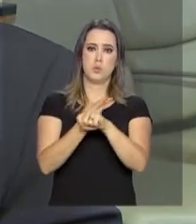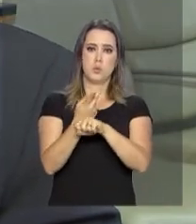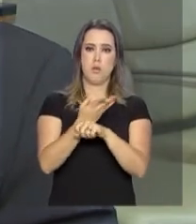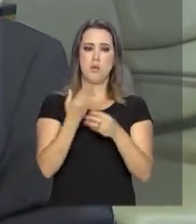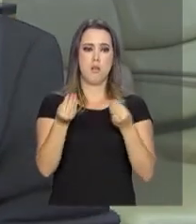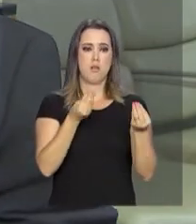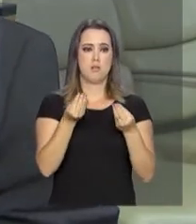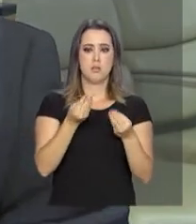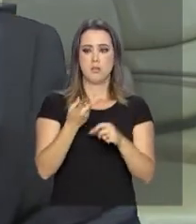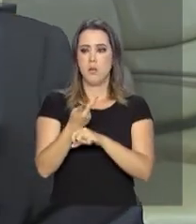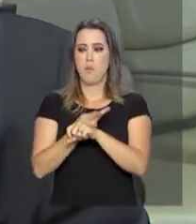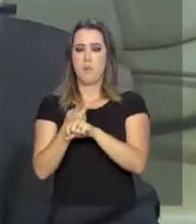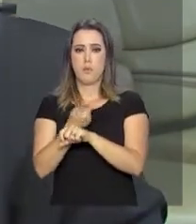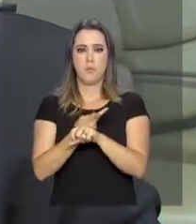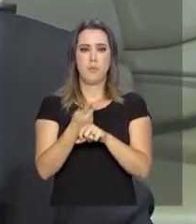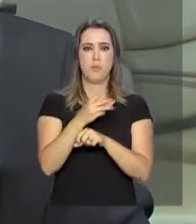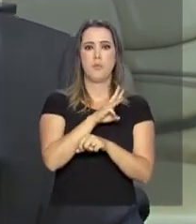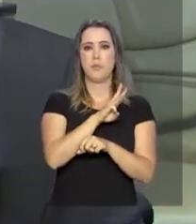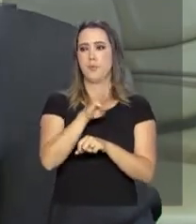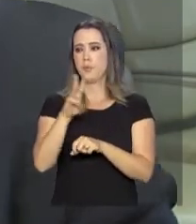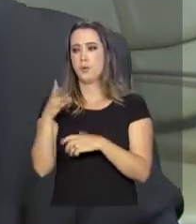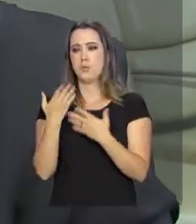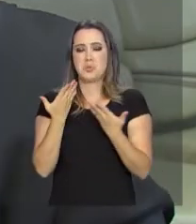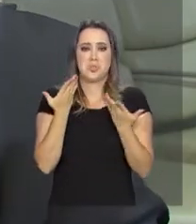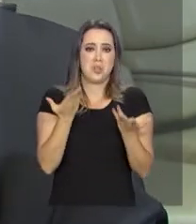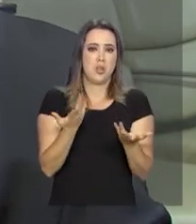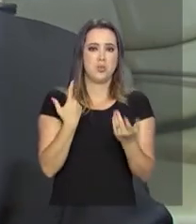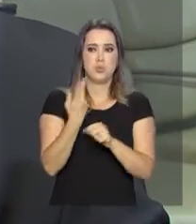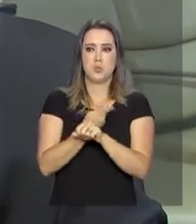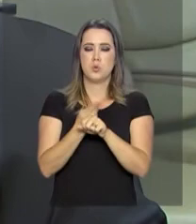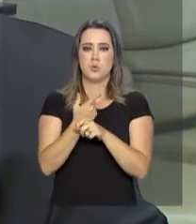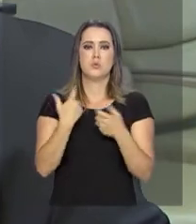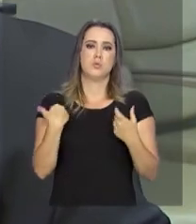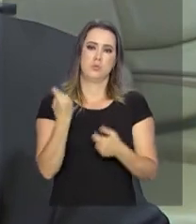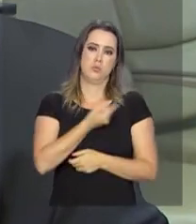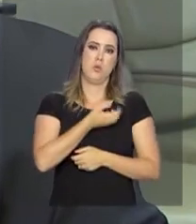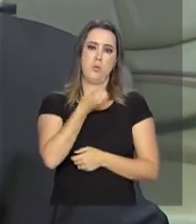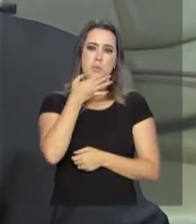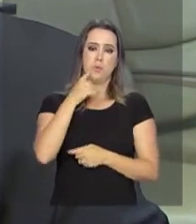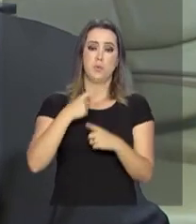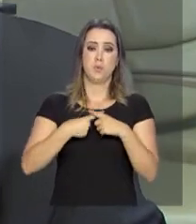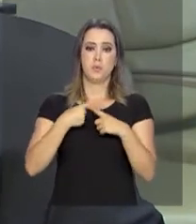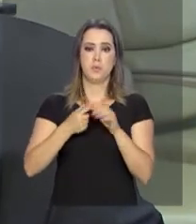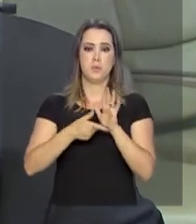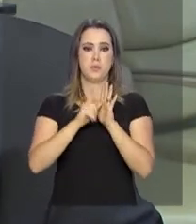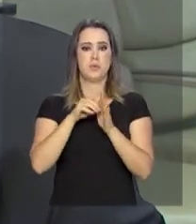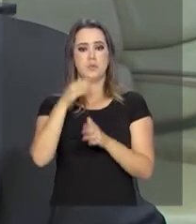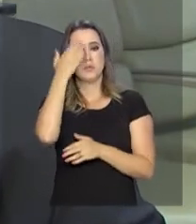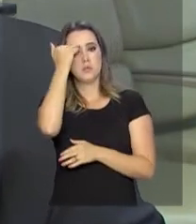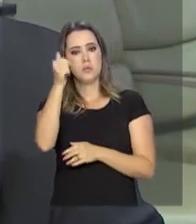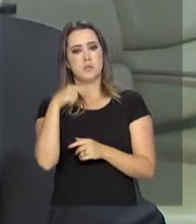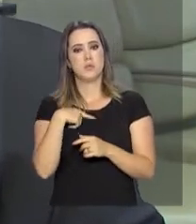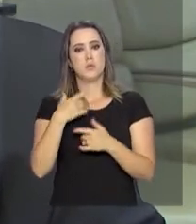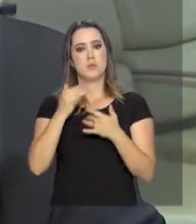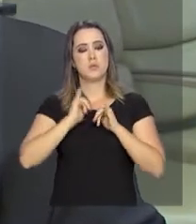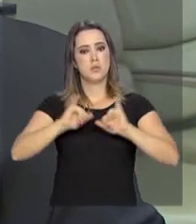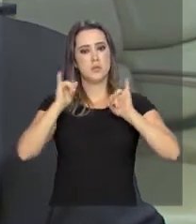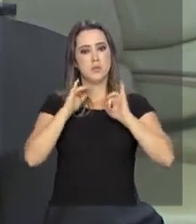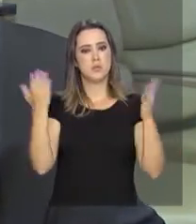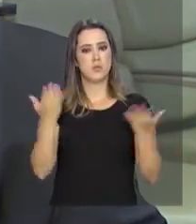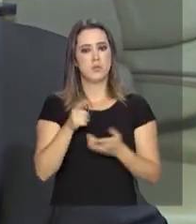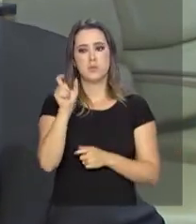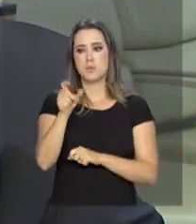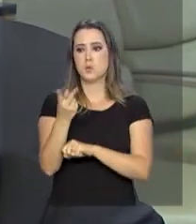pelos mecanismos de busca, pela web semântica, né? E nós vamos ganhar com isso, porque antes você precisava de uma grande promoção, agora as